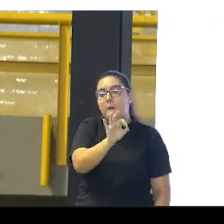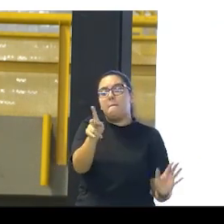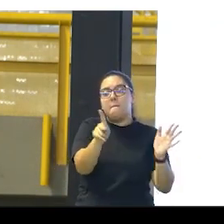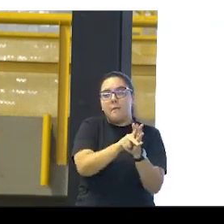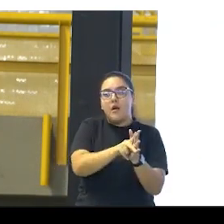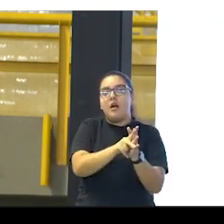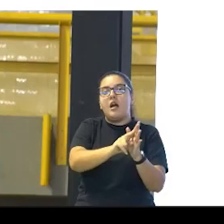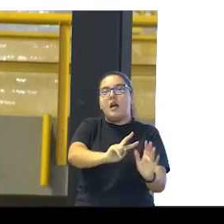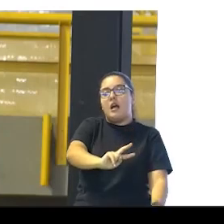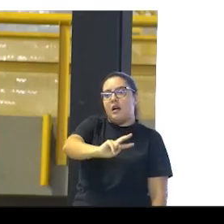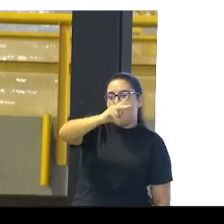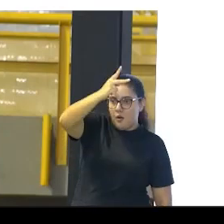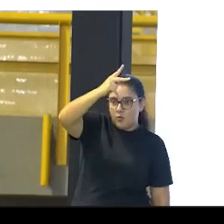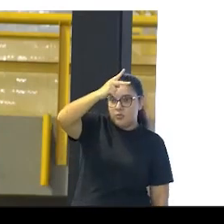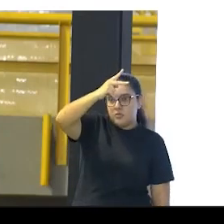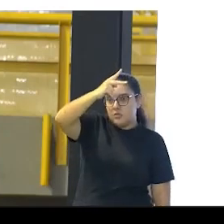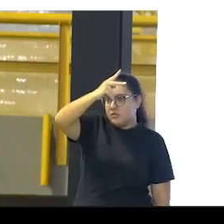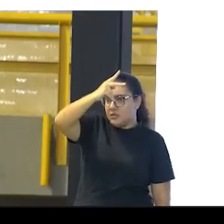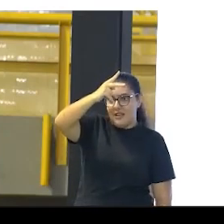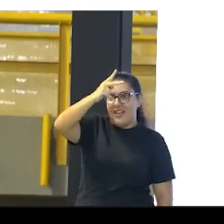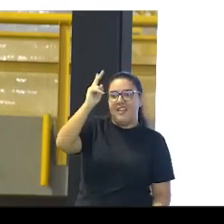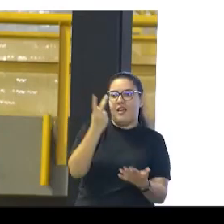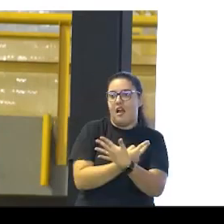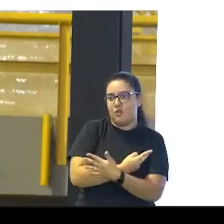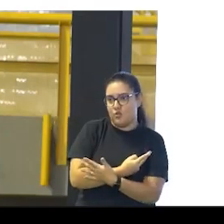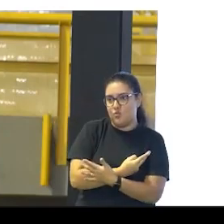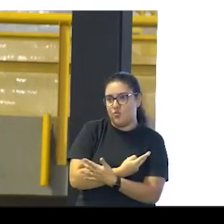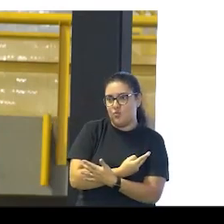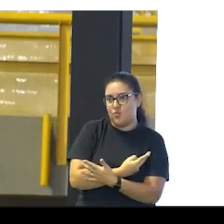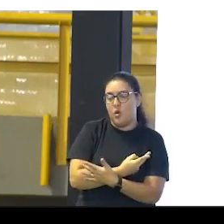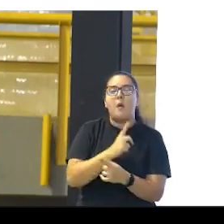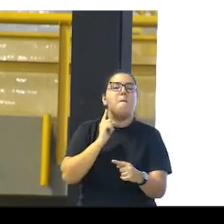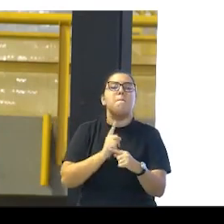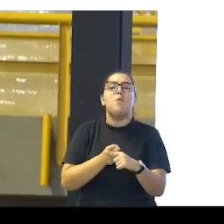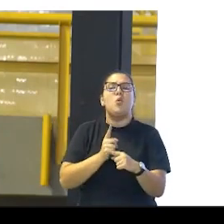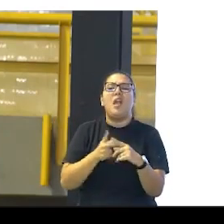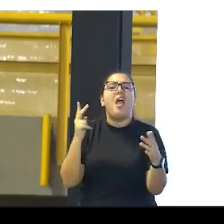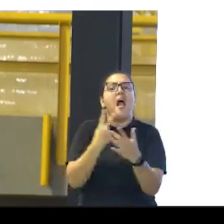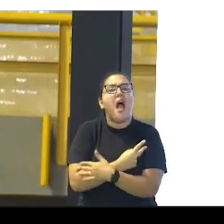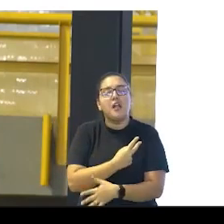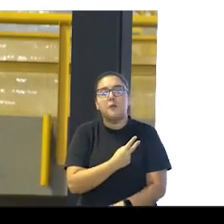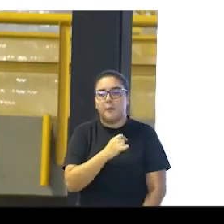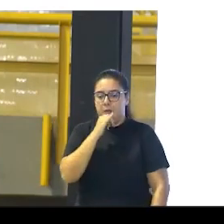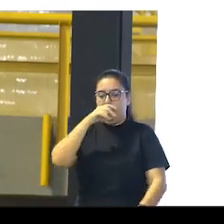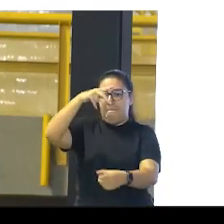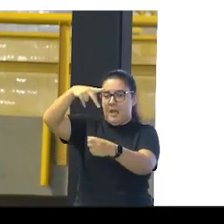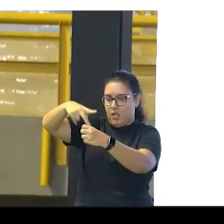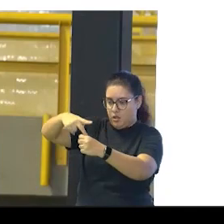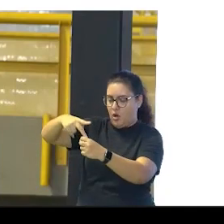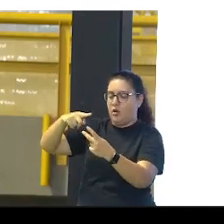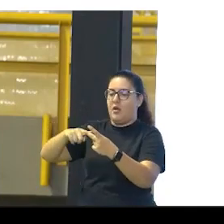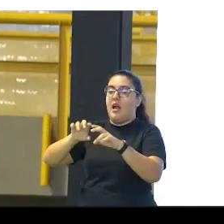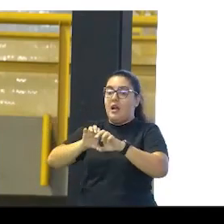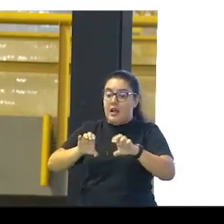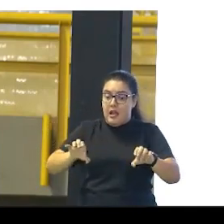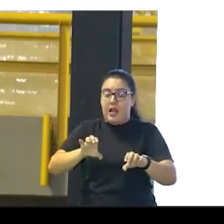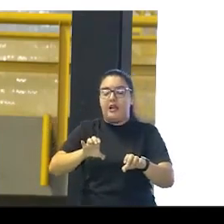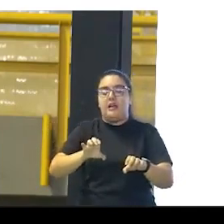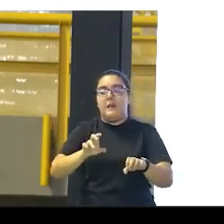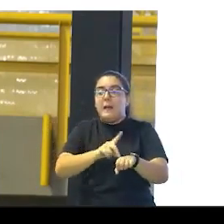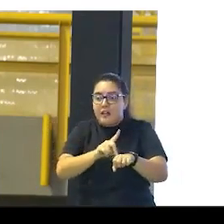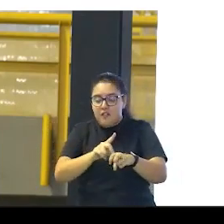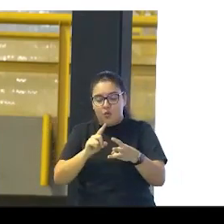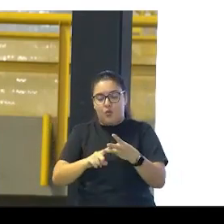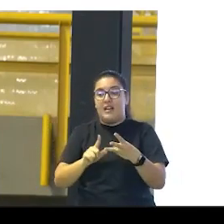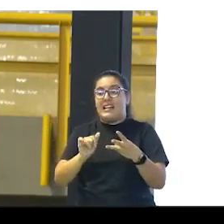porcentagens altas, já desconsidera. Por quê, professor? Porque petróleo, carvão e